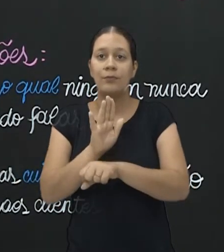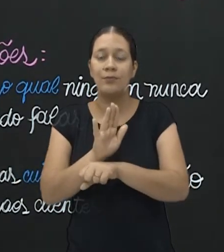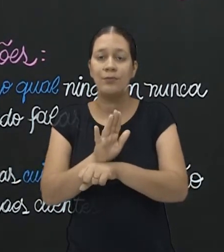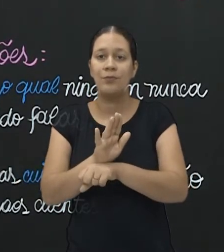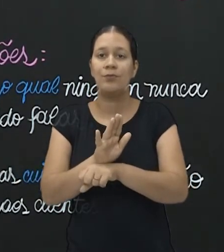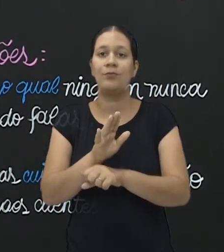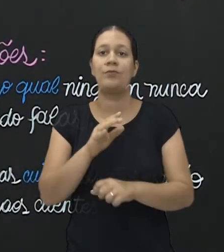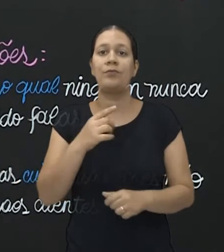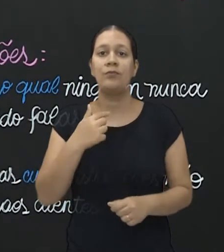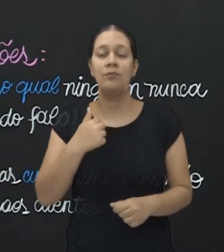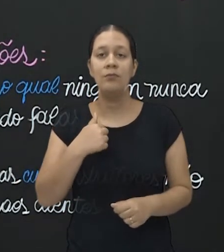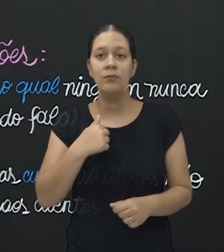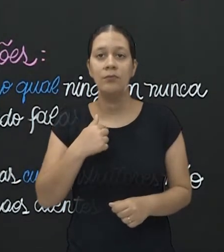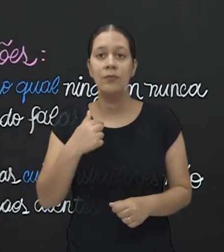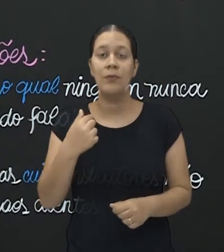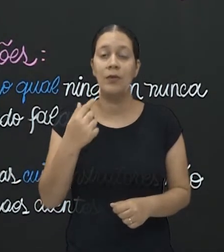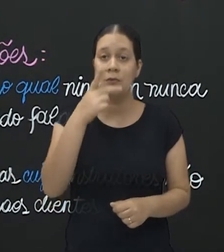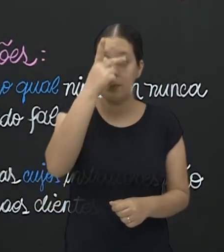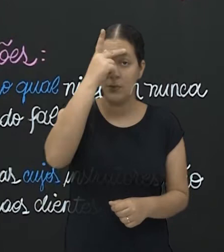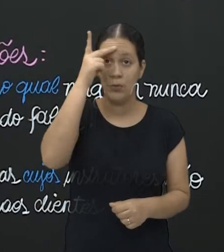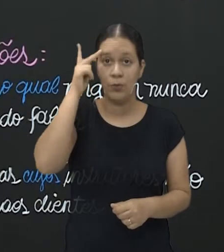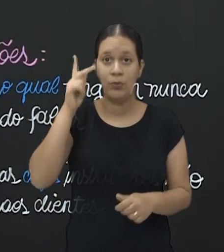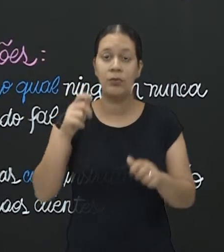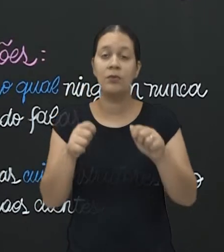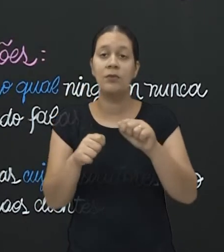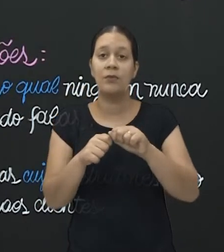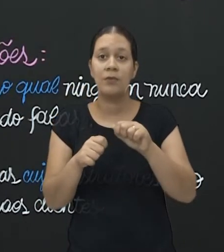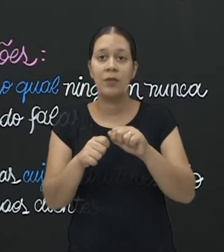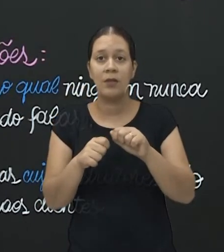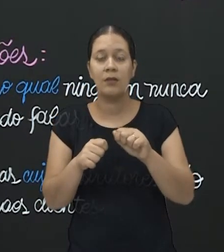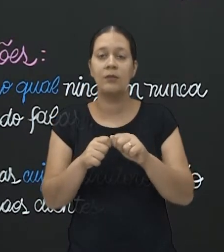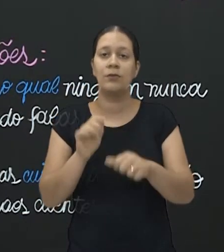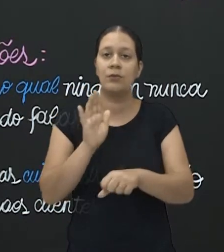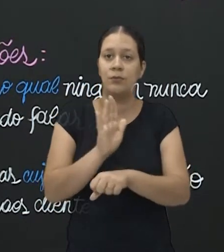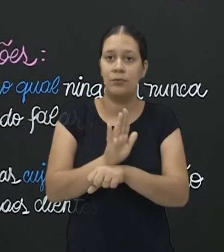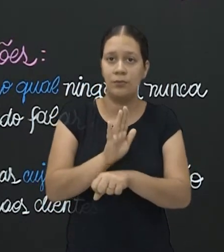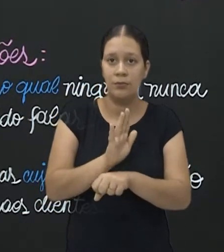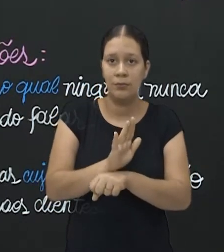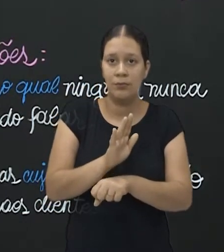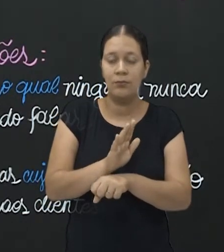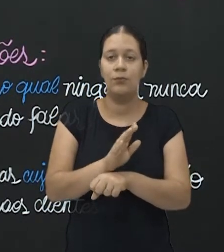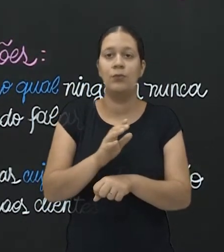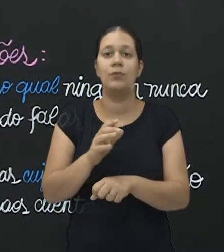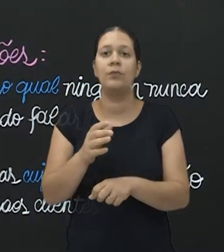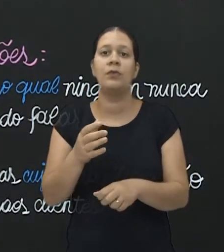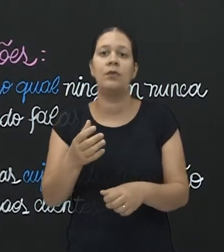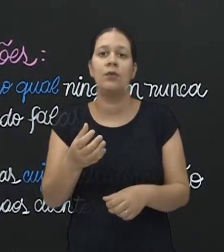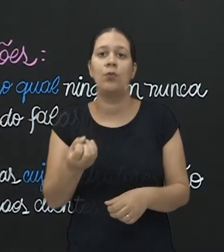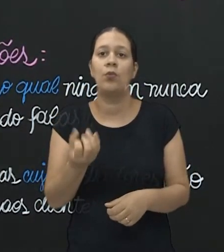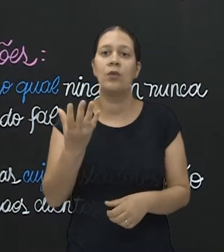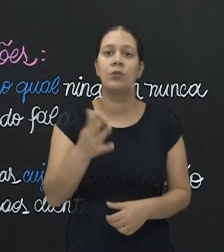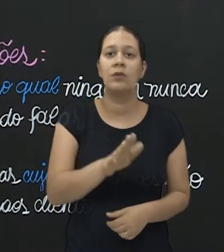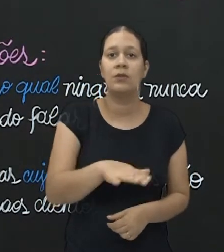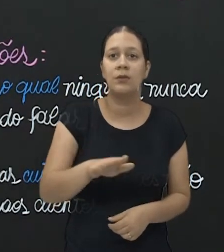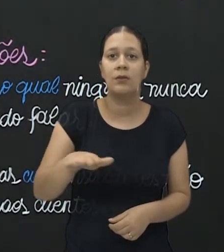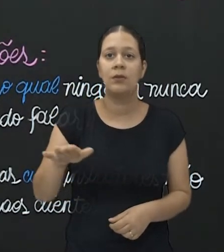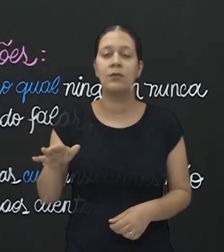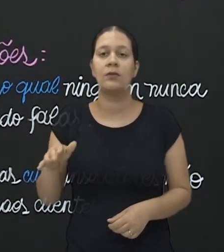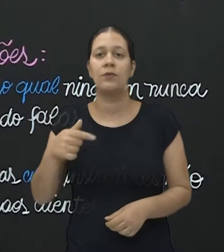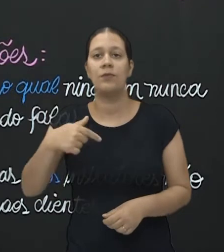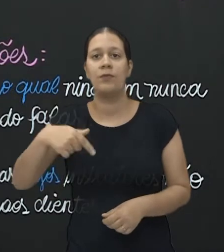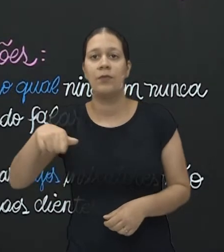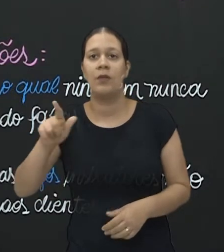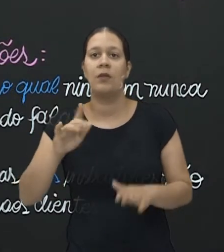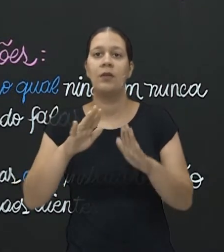dia quando as pessoas fazem isso, uma determinada coisa, por exemplo. A tarde é o período do dia quando as crianças vão para a escola. Então,